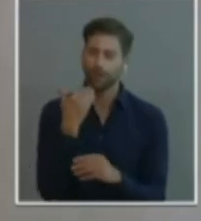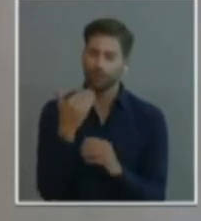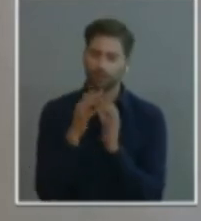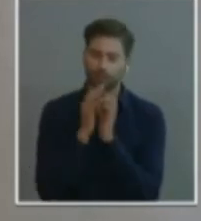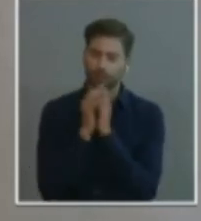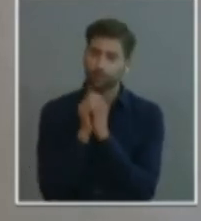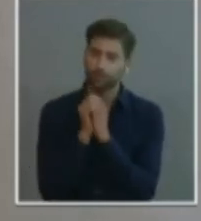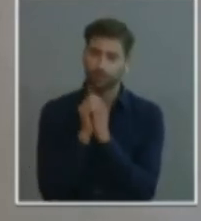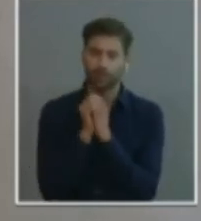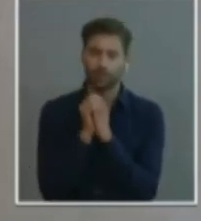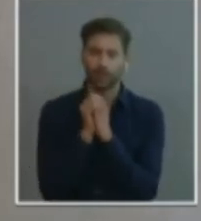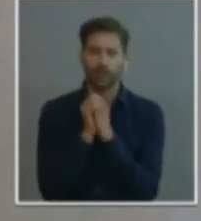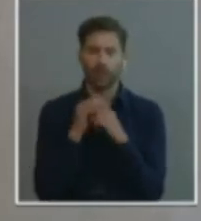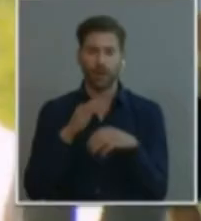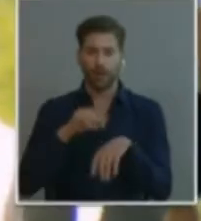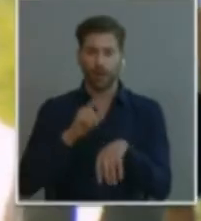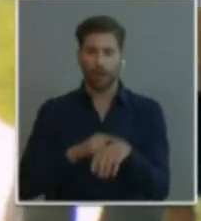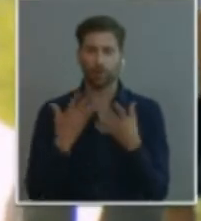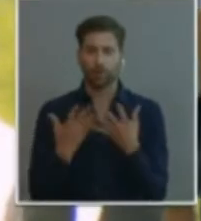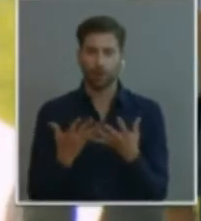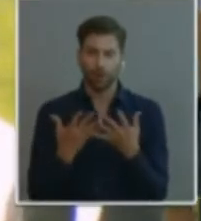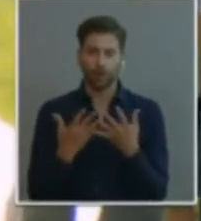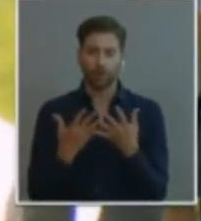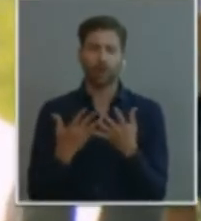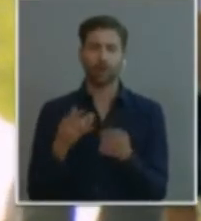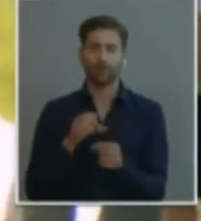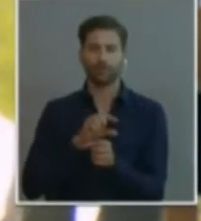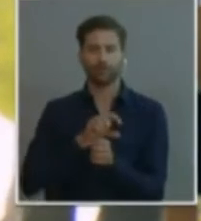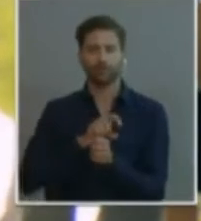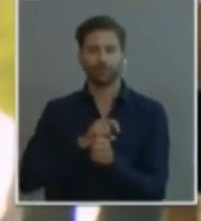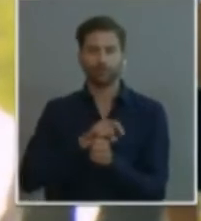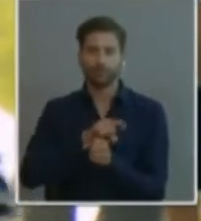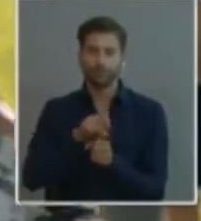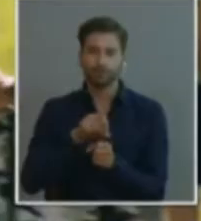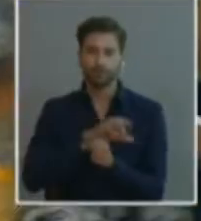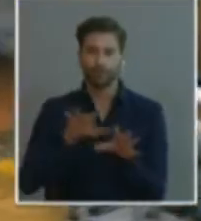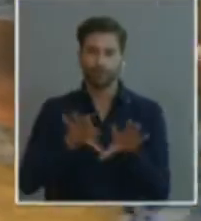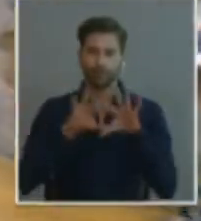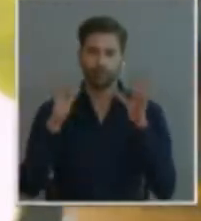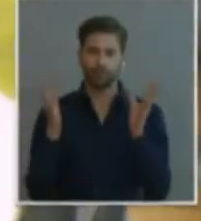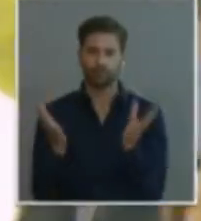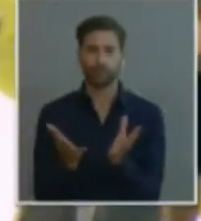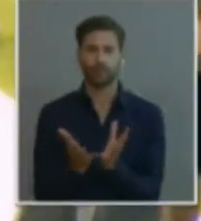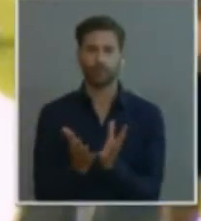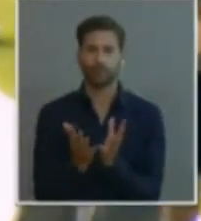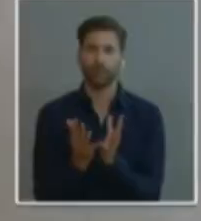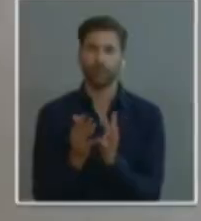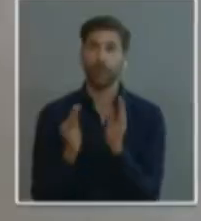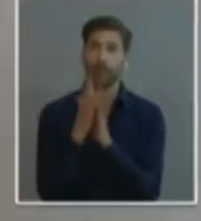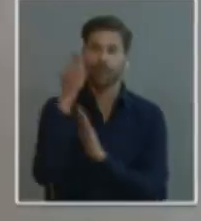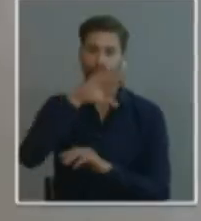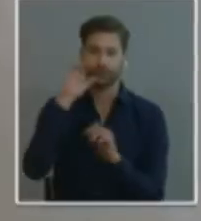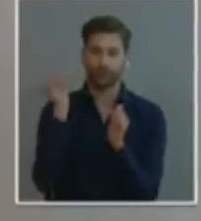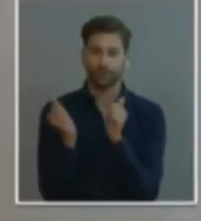neste tempo de pandemia, que a sua divina providência nos acompanhe.